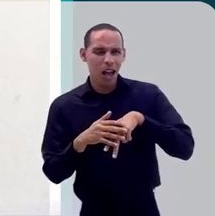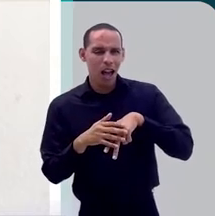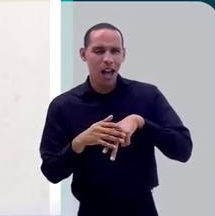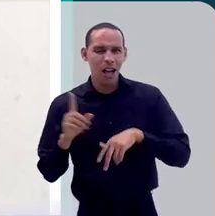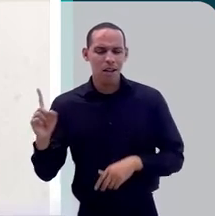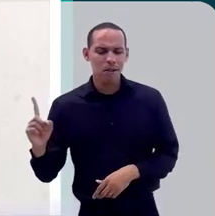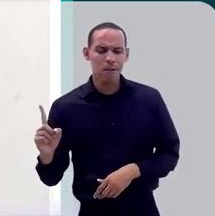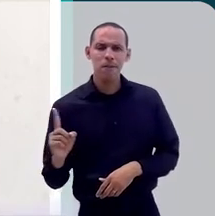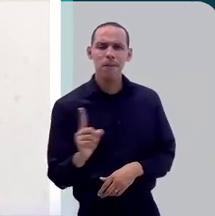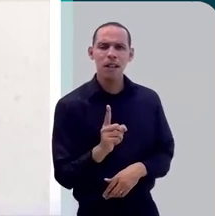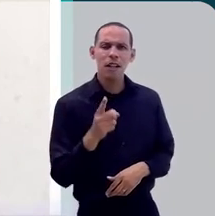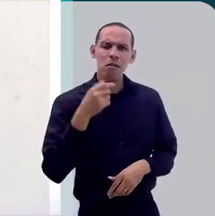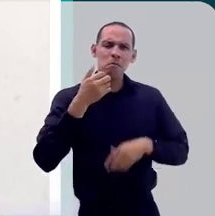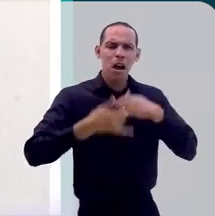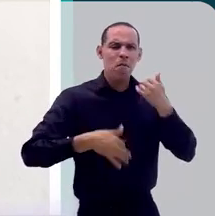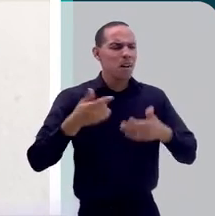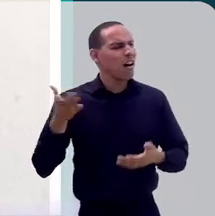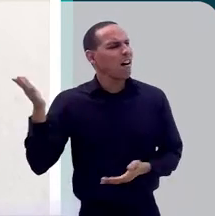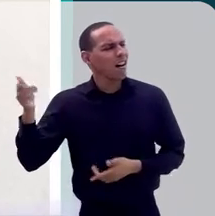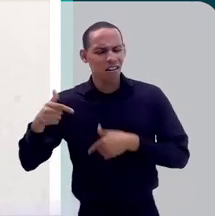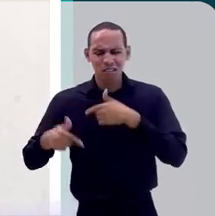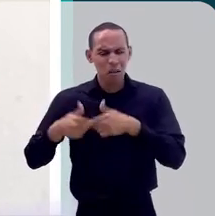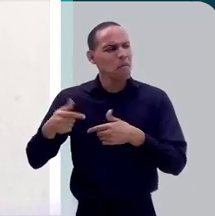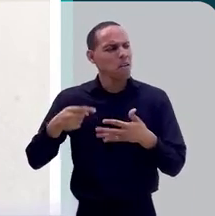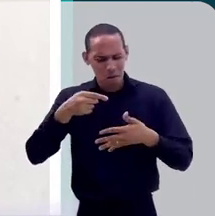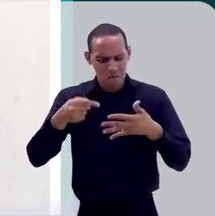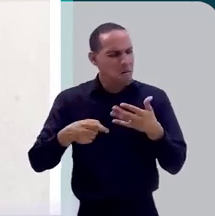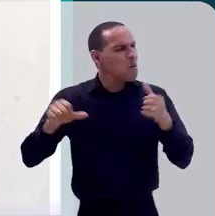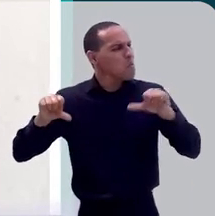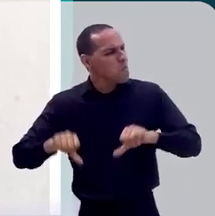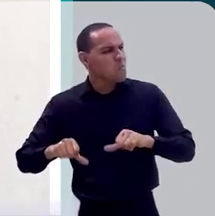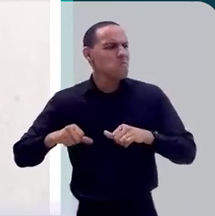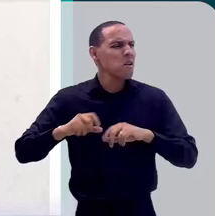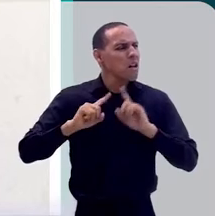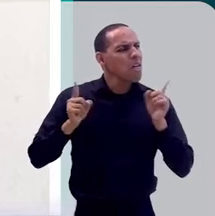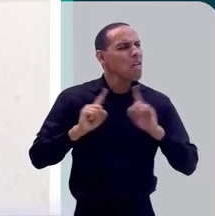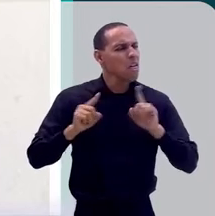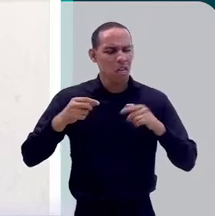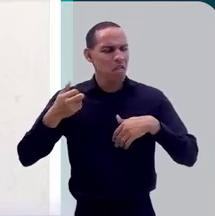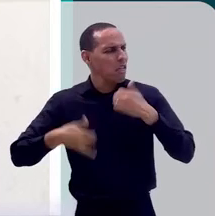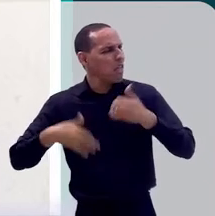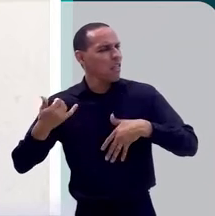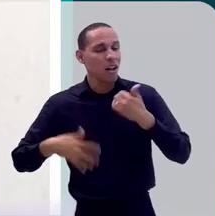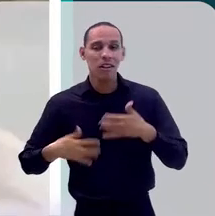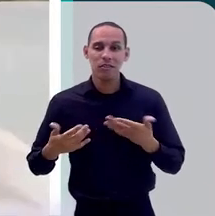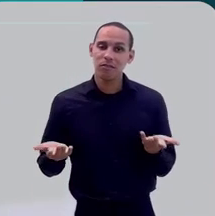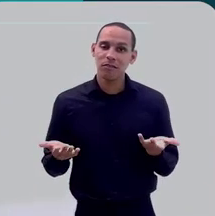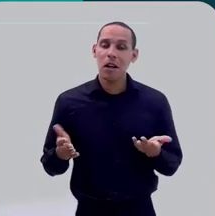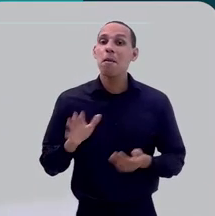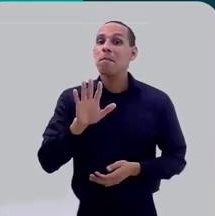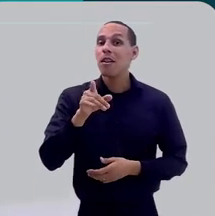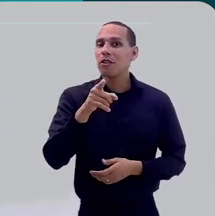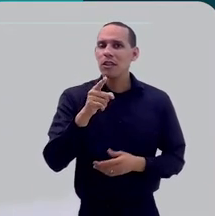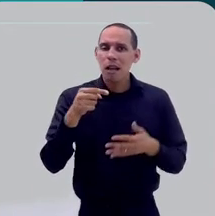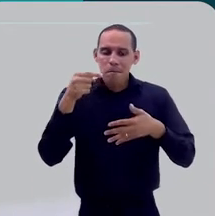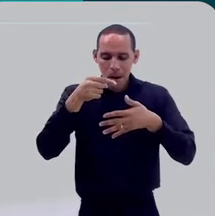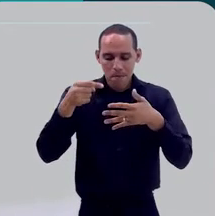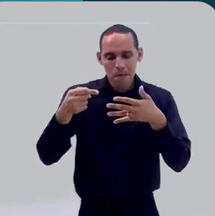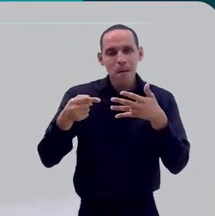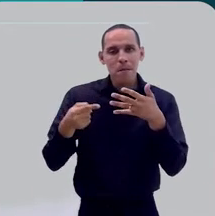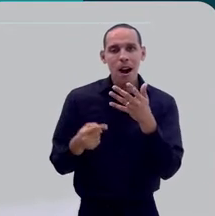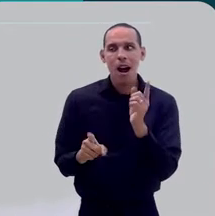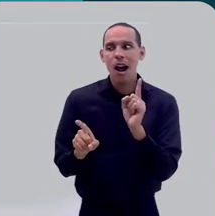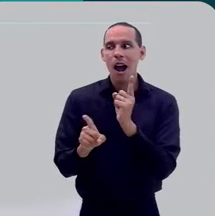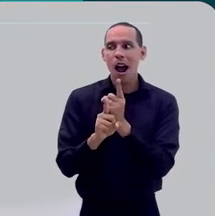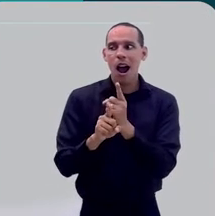vem falando das questões do trabalho. Às Tá, vezes, mas quando a senhora nota